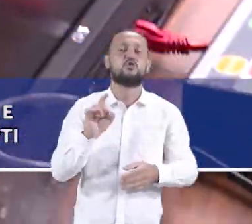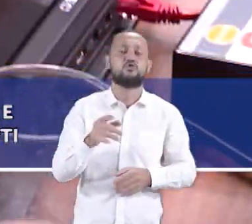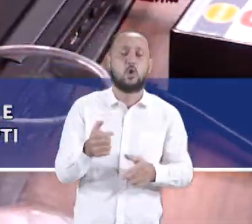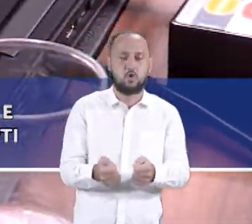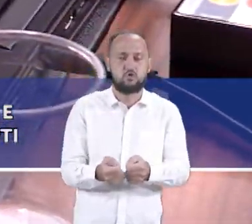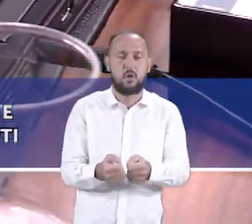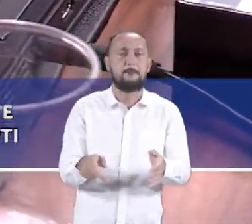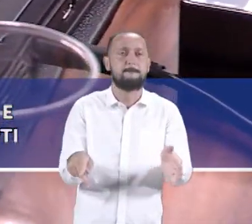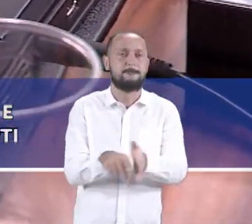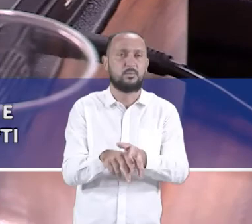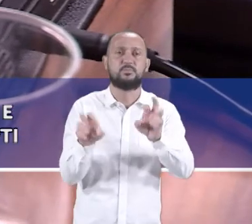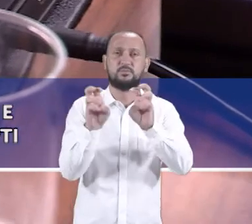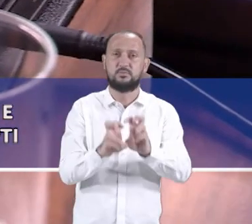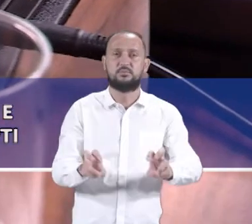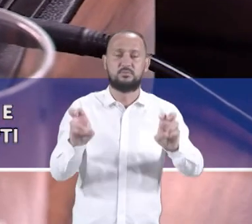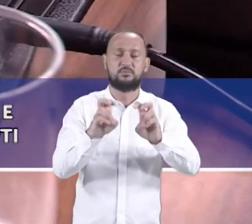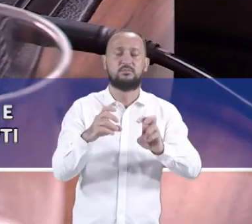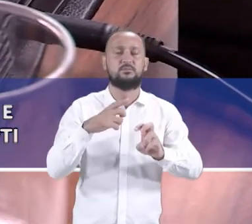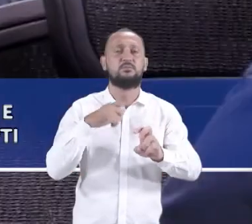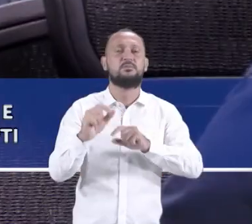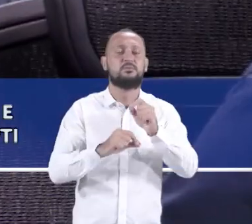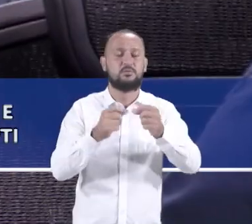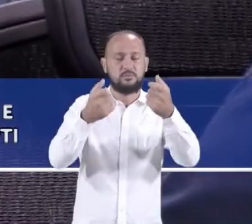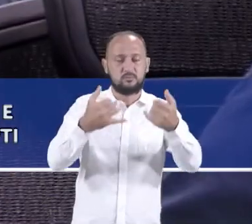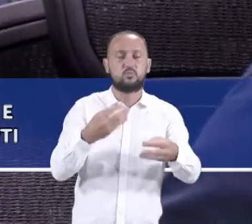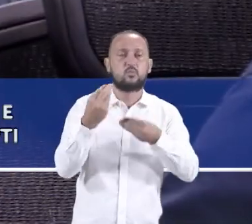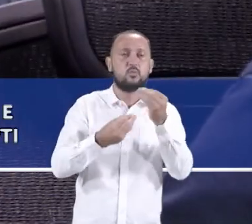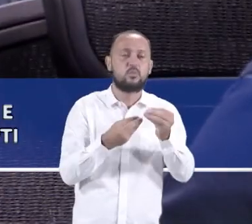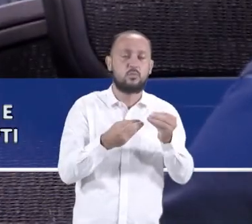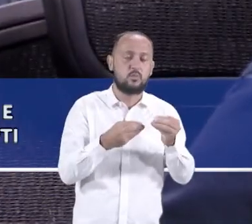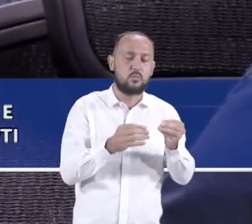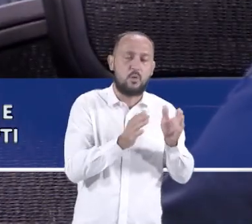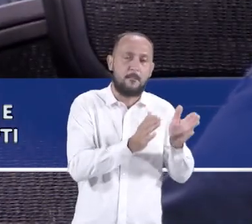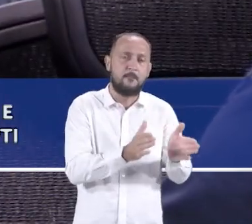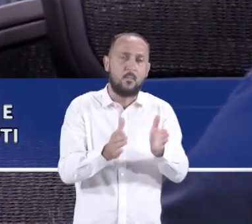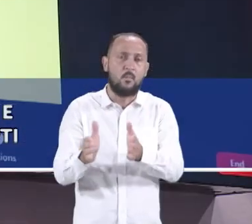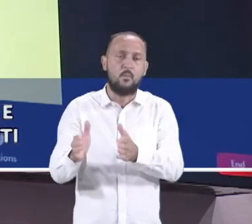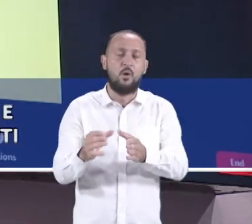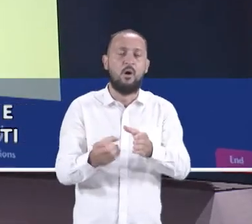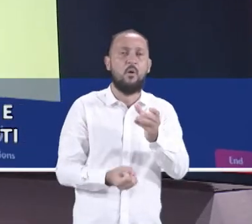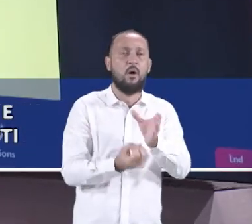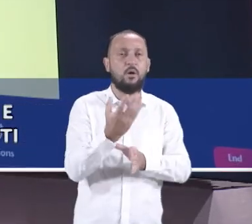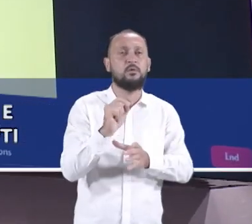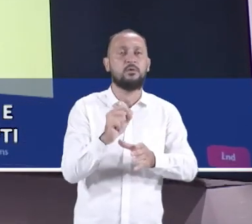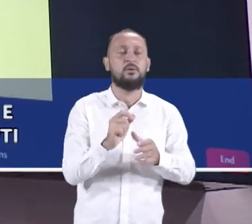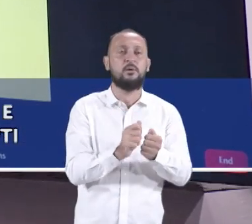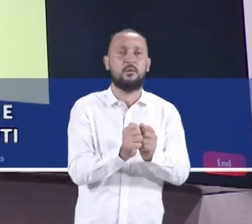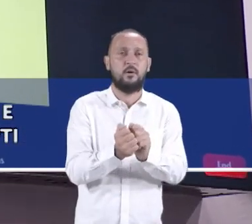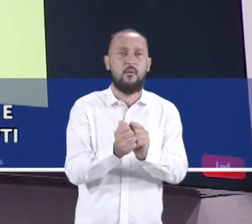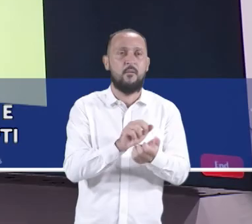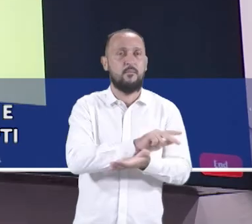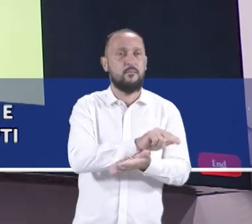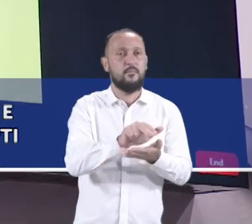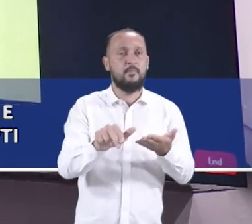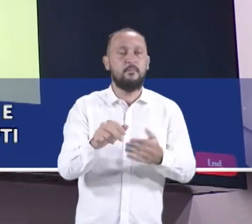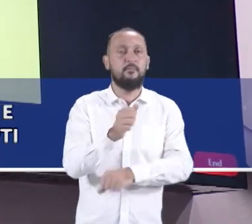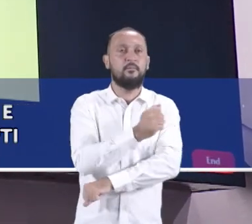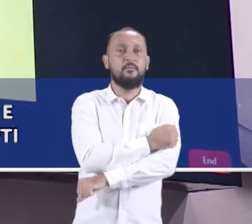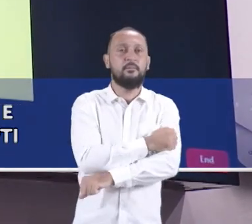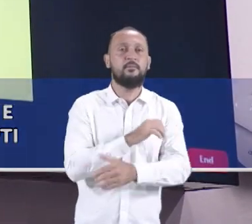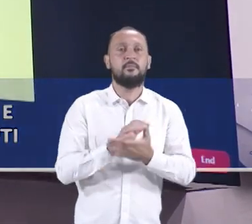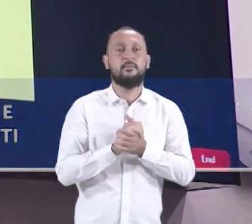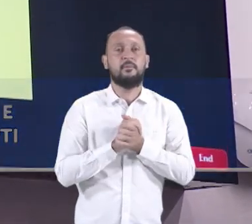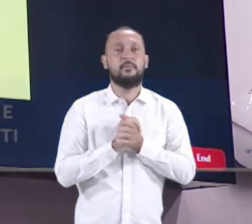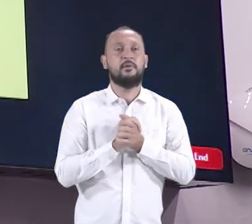game só pode ser jogado no computador. Ele conta como foi o processo de desenvolvimento do jogo, que envolveu